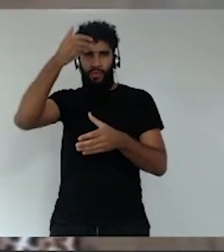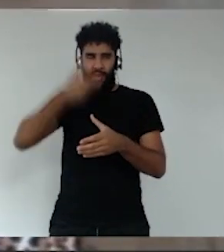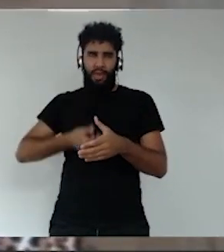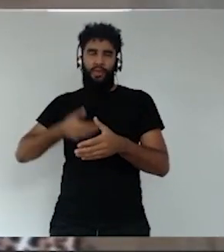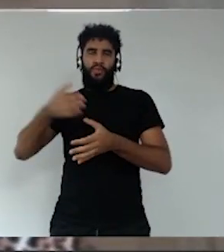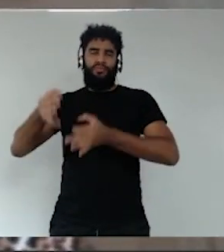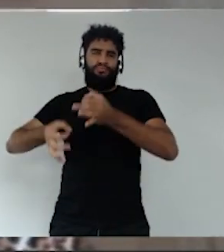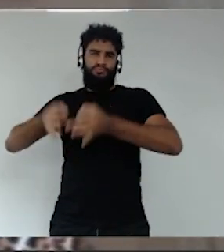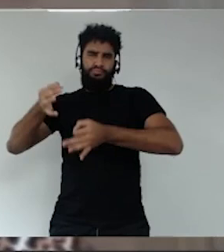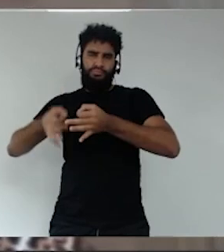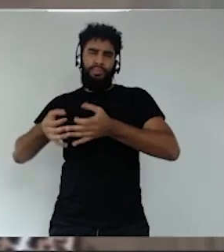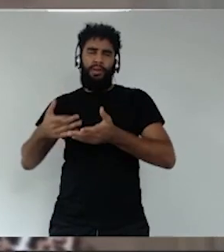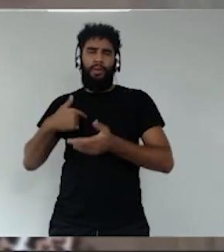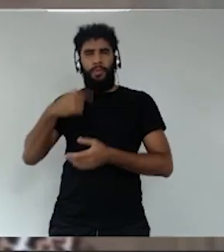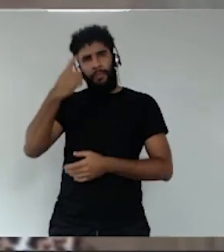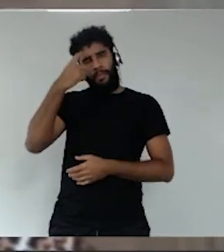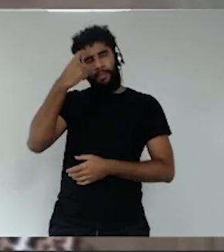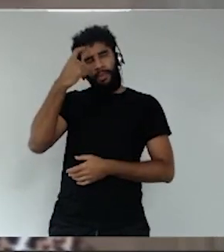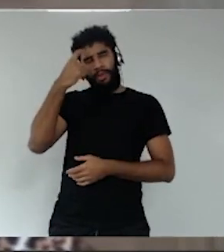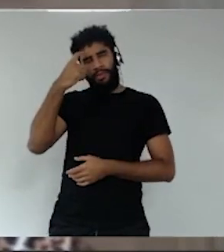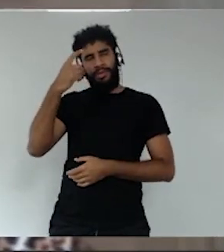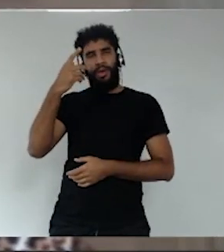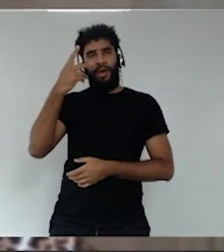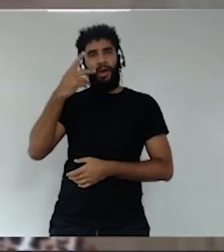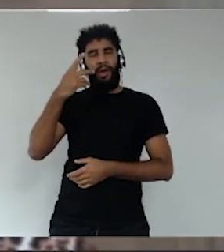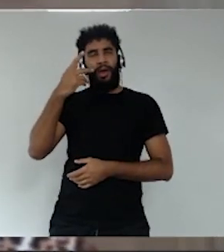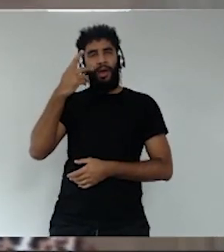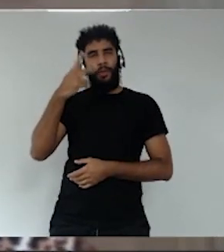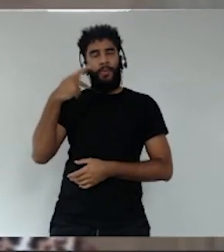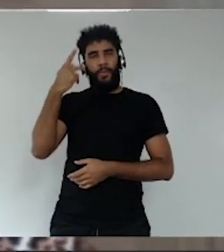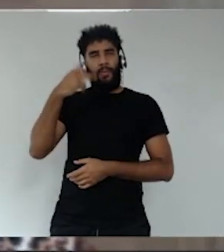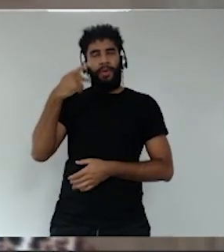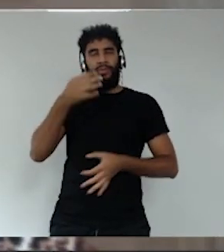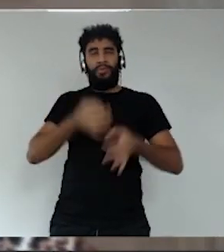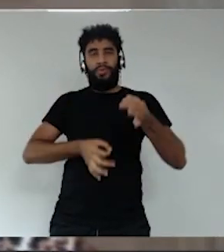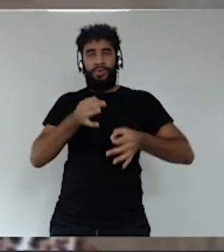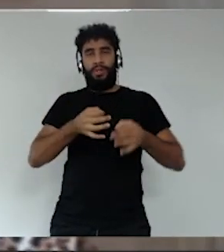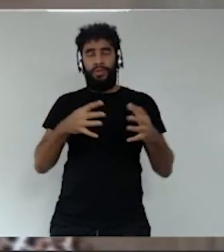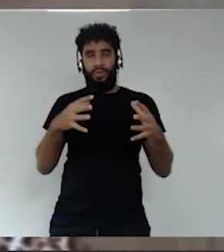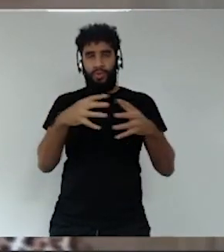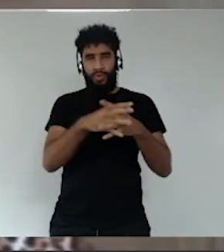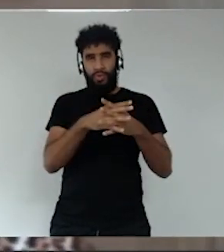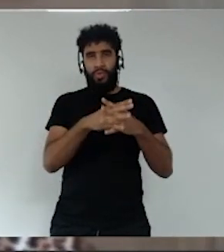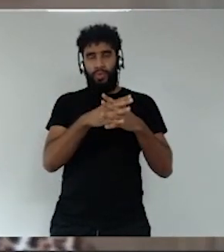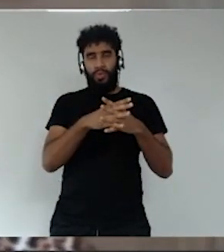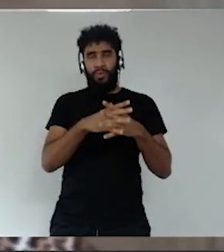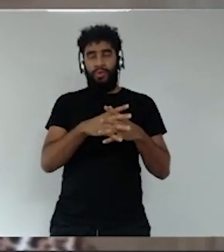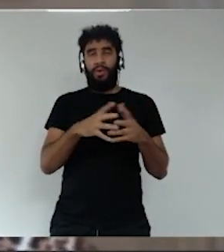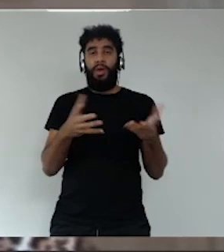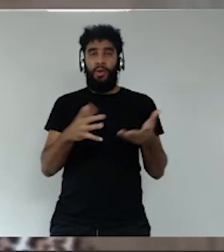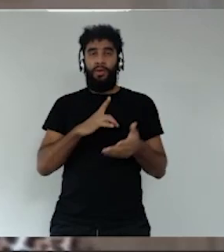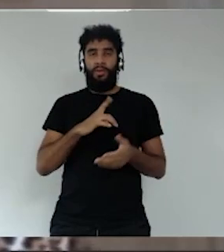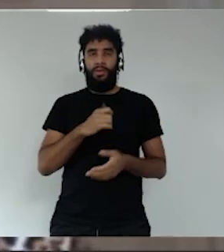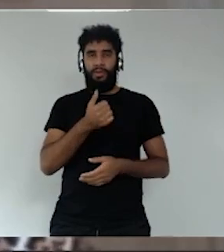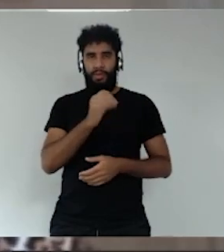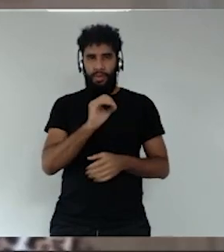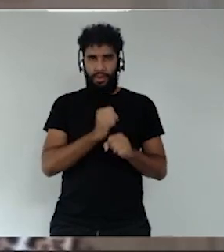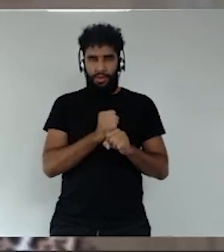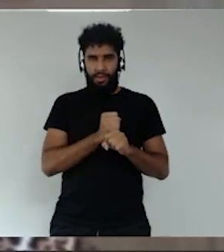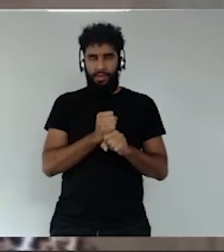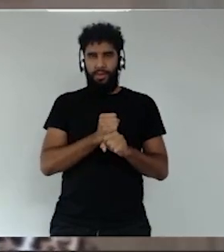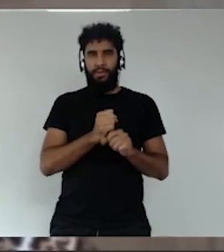pensei em tratar da política judiciária nacional de tratamento adequado de conflitos, que agora está completando 10 anos da